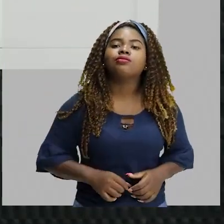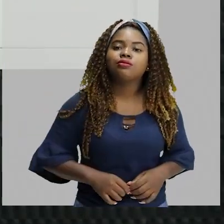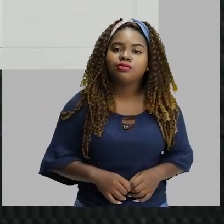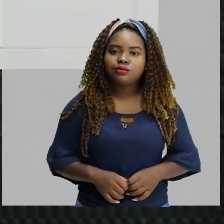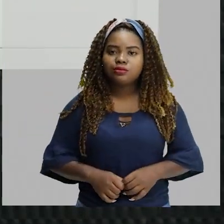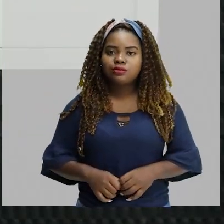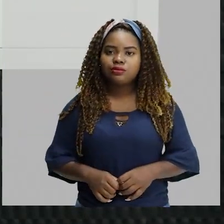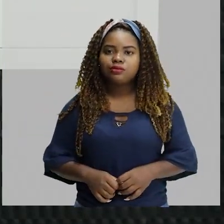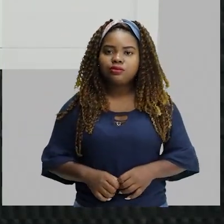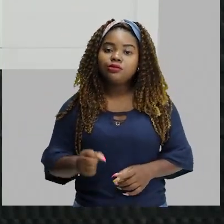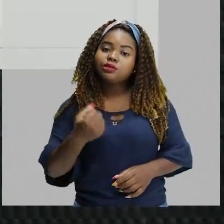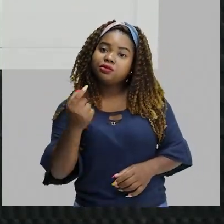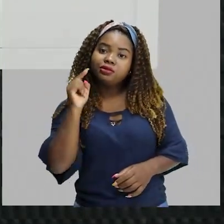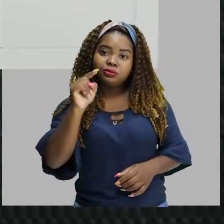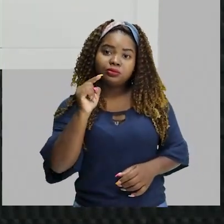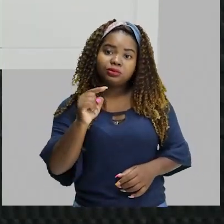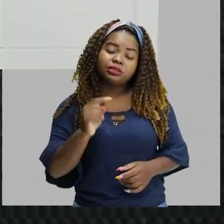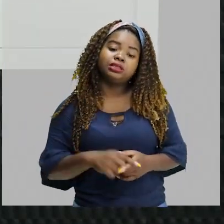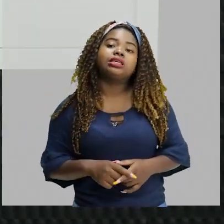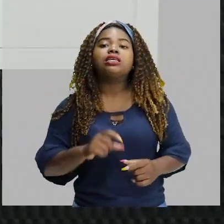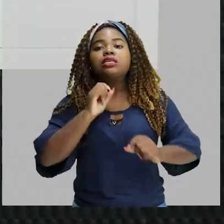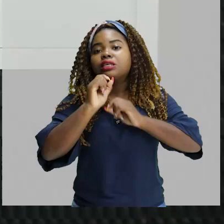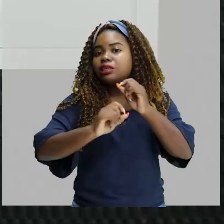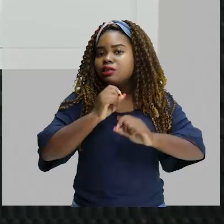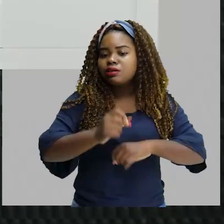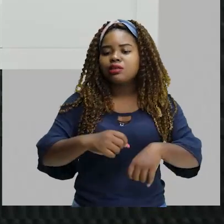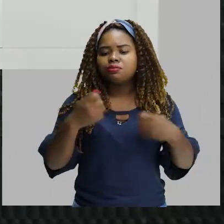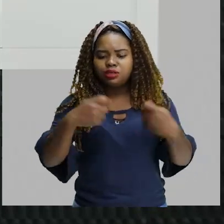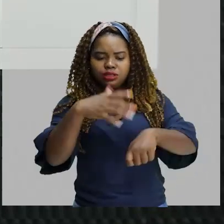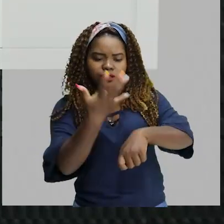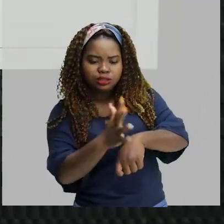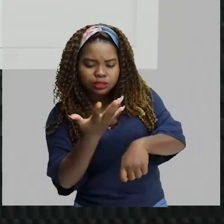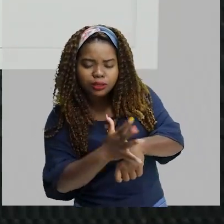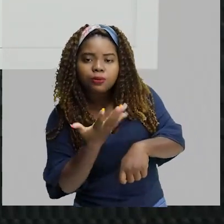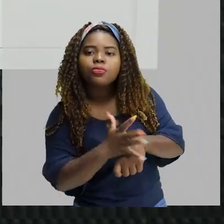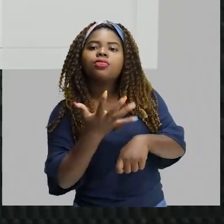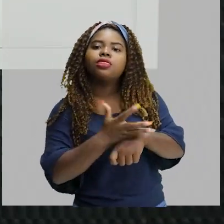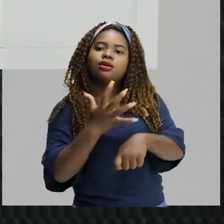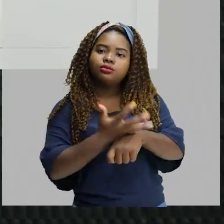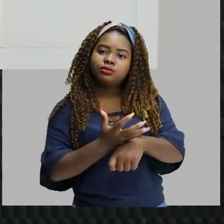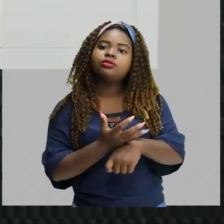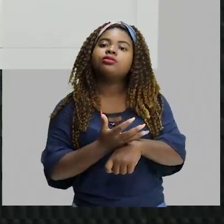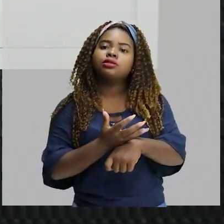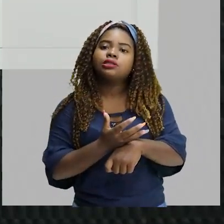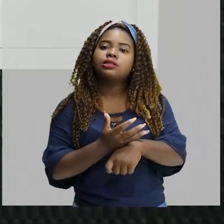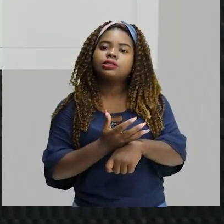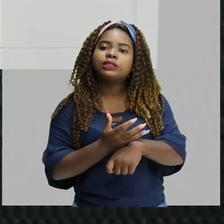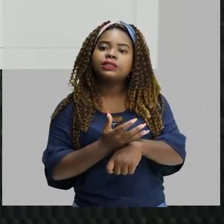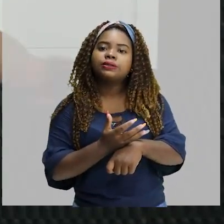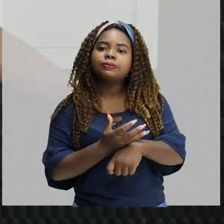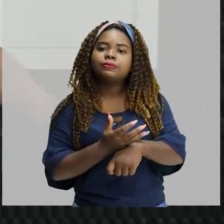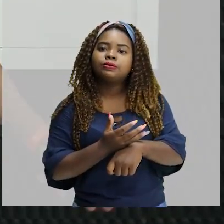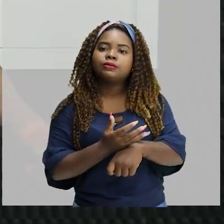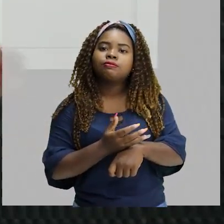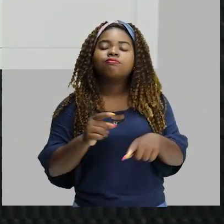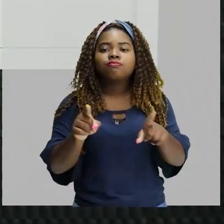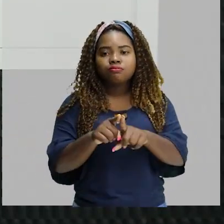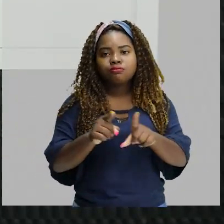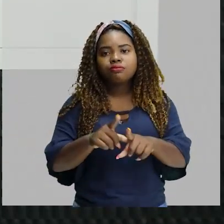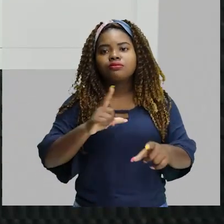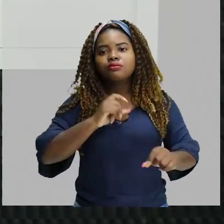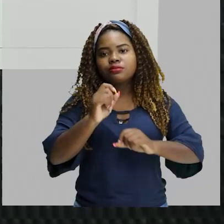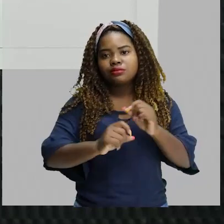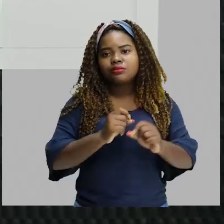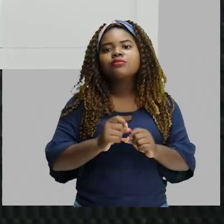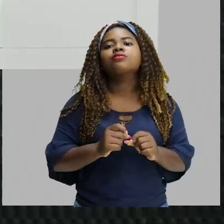essa caminhada, que ela é árdua, mas ela é interessante para você alcançar o curso universitário sonhado e também ter uma carreira,